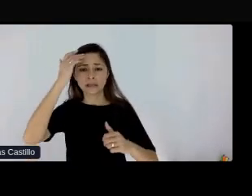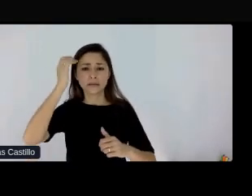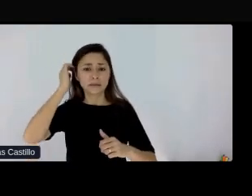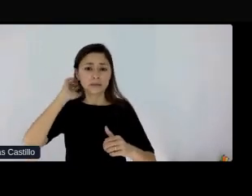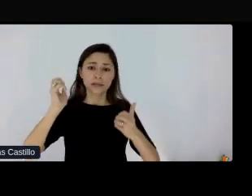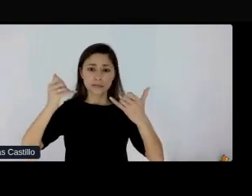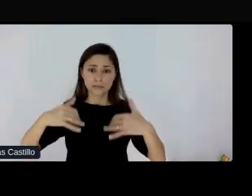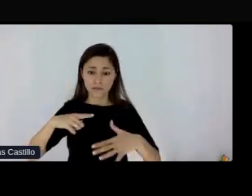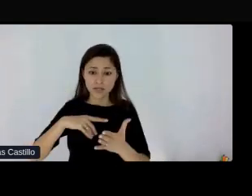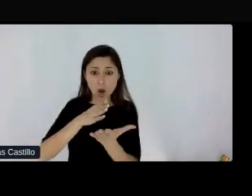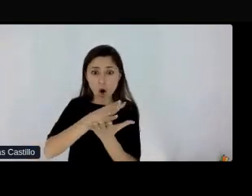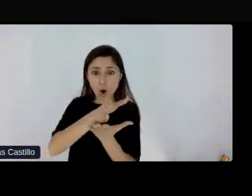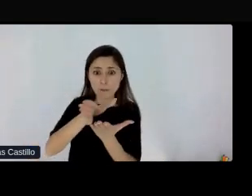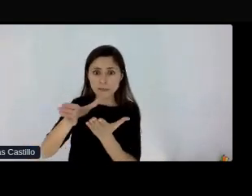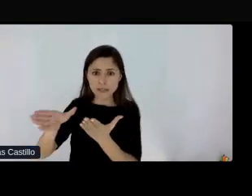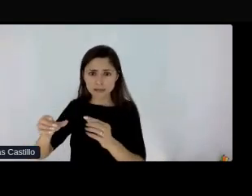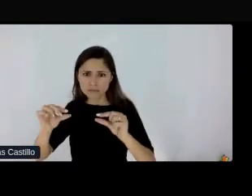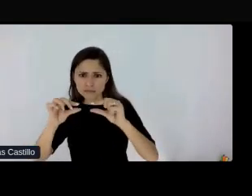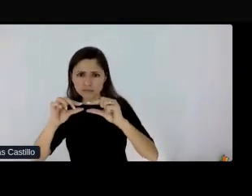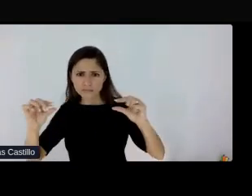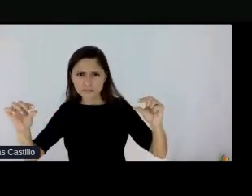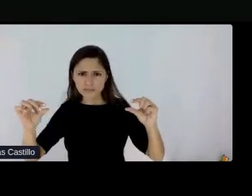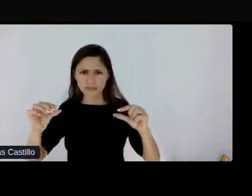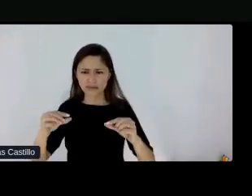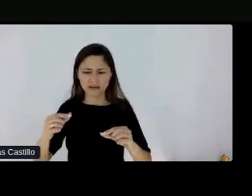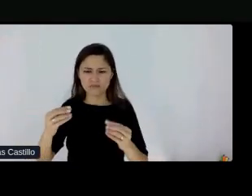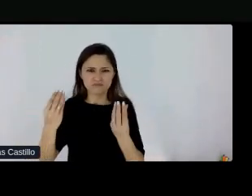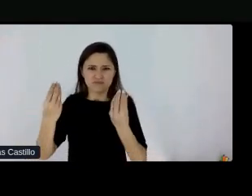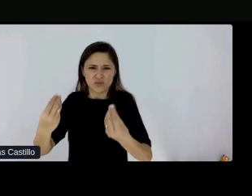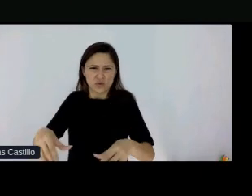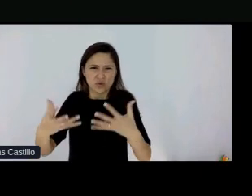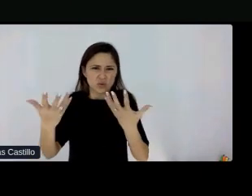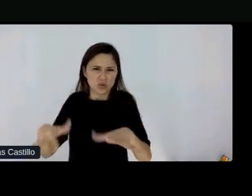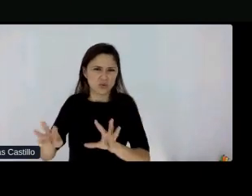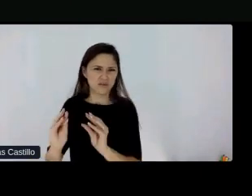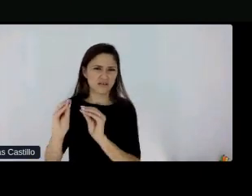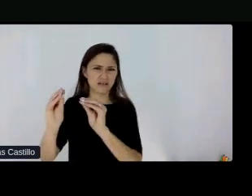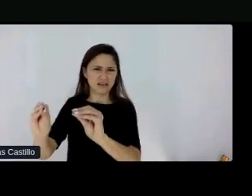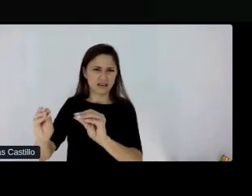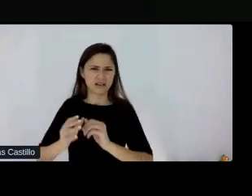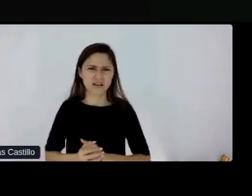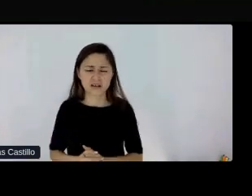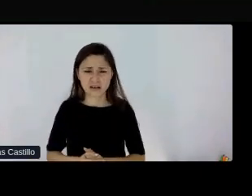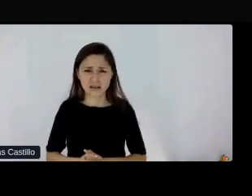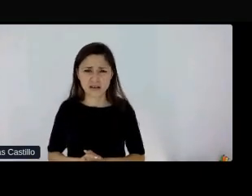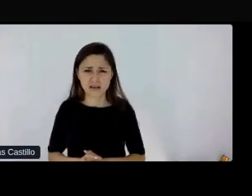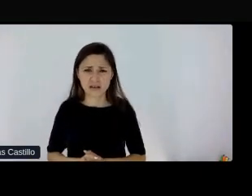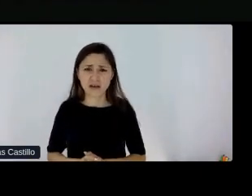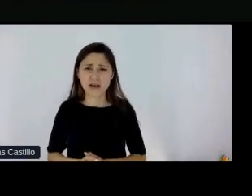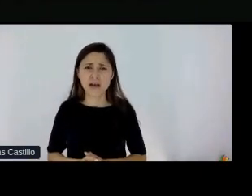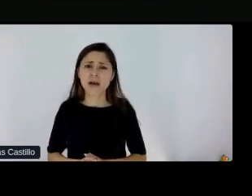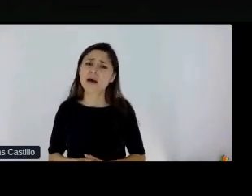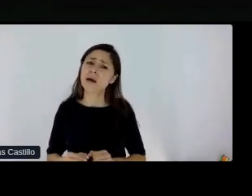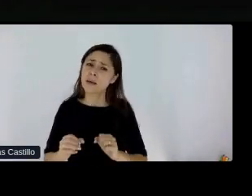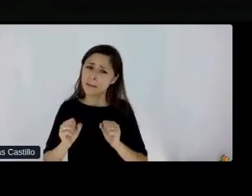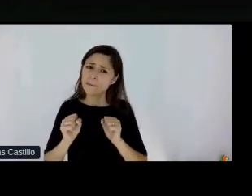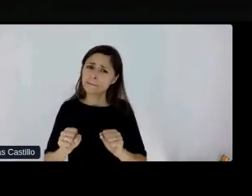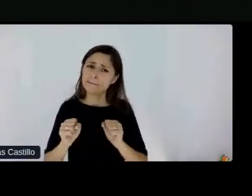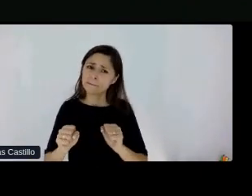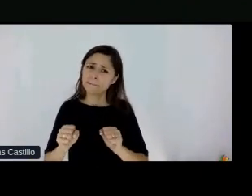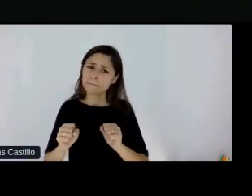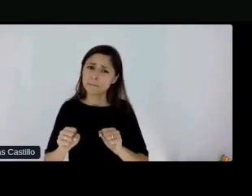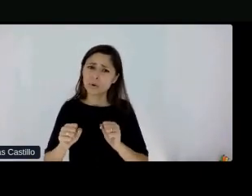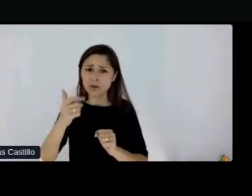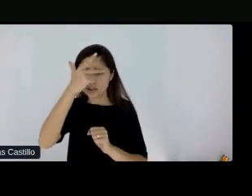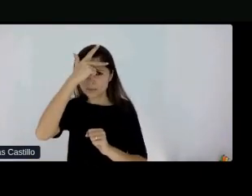oferecer a opção prefiro não informar para questões obrigatórias aumenta quase 30% a chance da pessoa